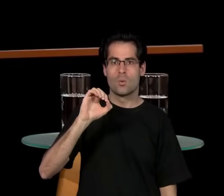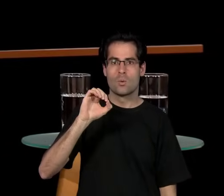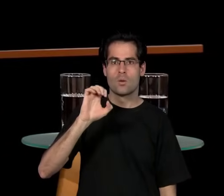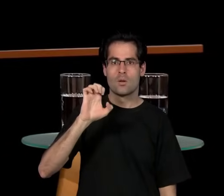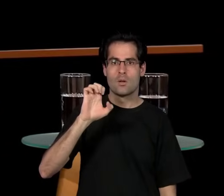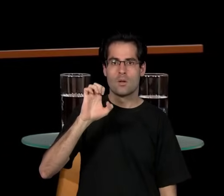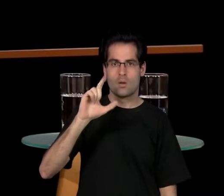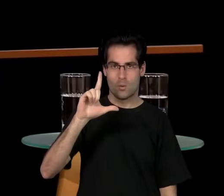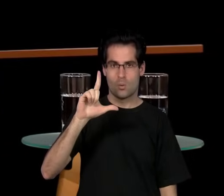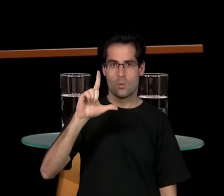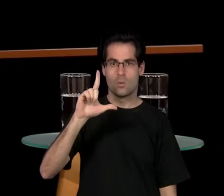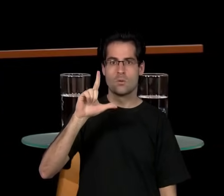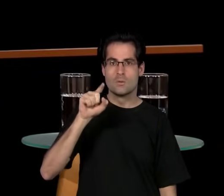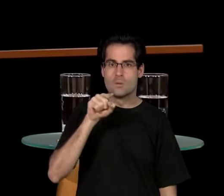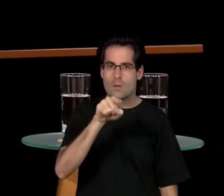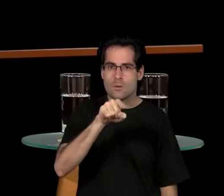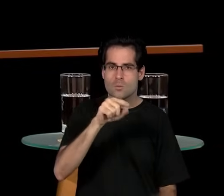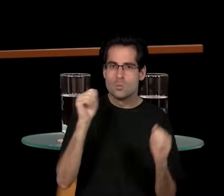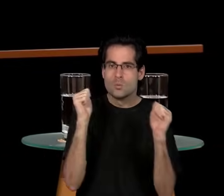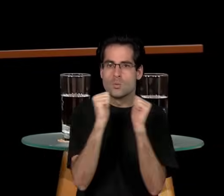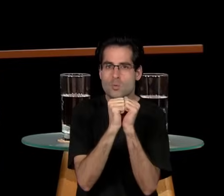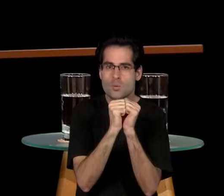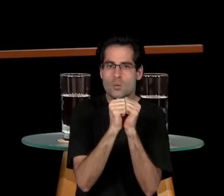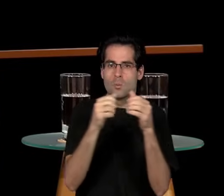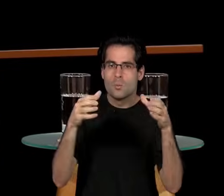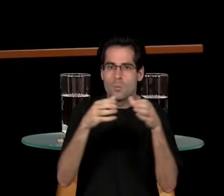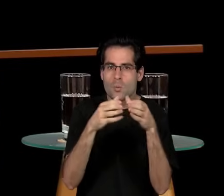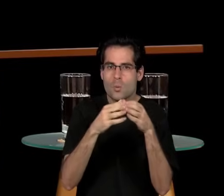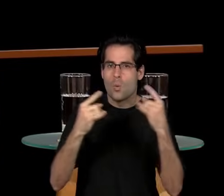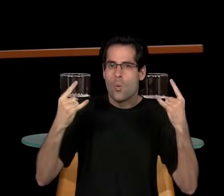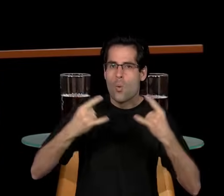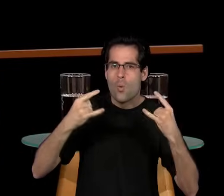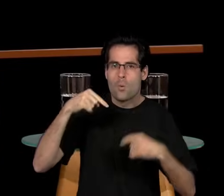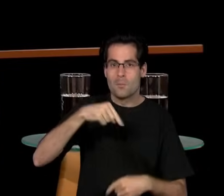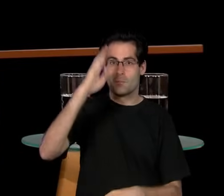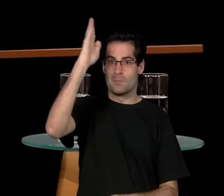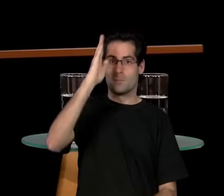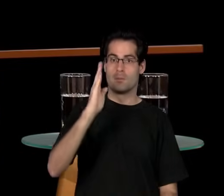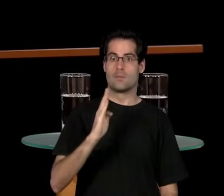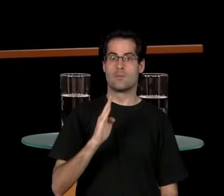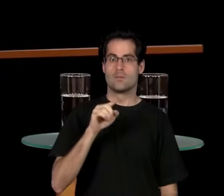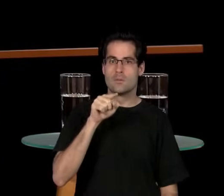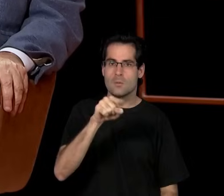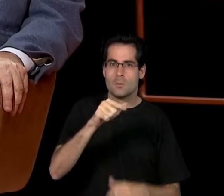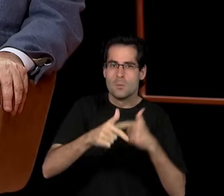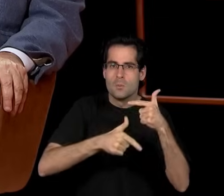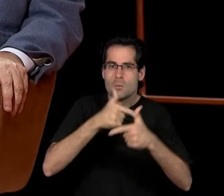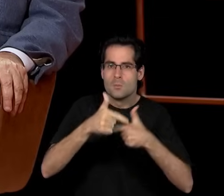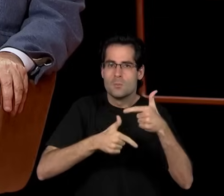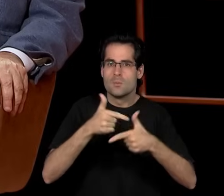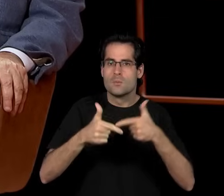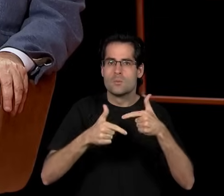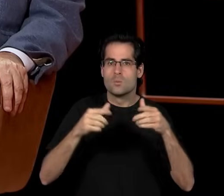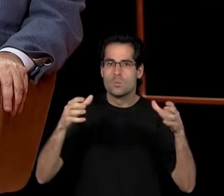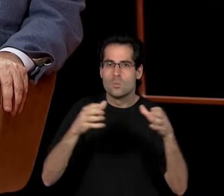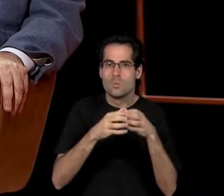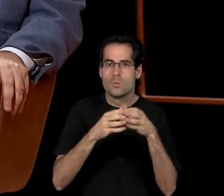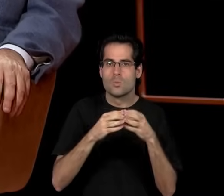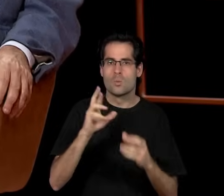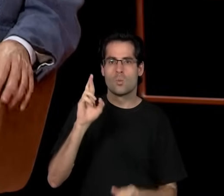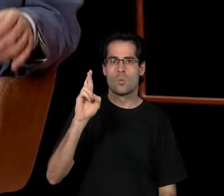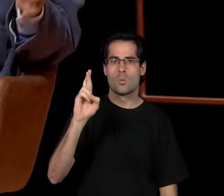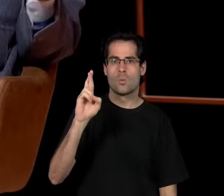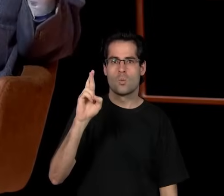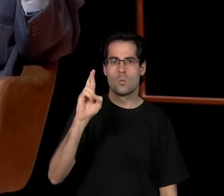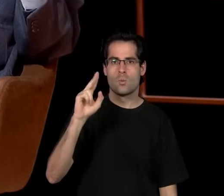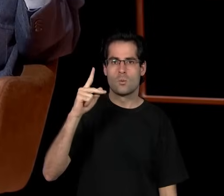rock brasileiro e um caso marcante foi o seu trabalho com a banda RPM. Como é que isso aconteceu?